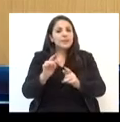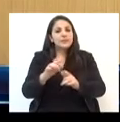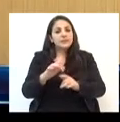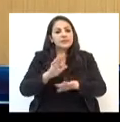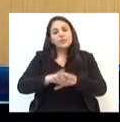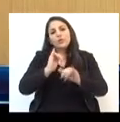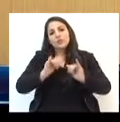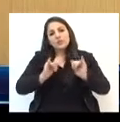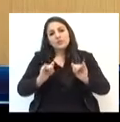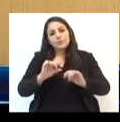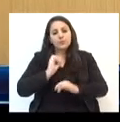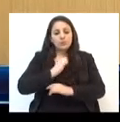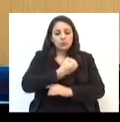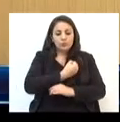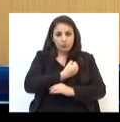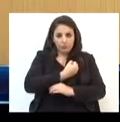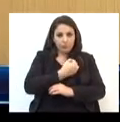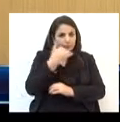telefones